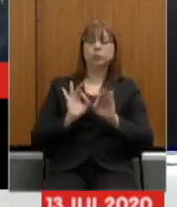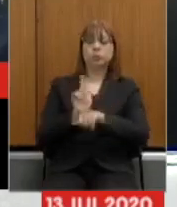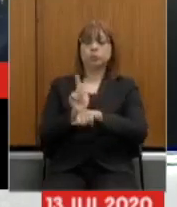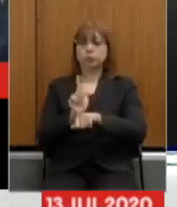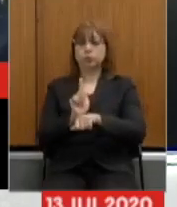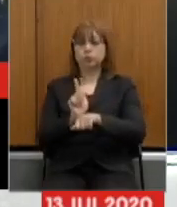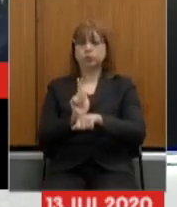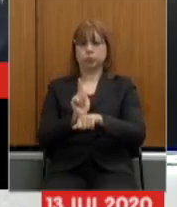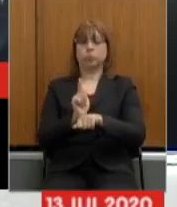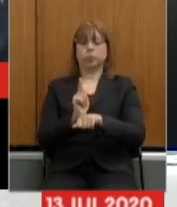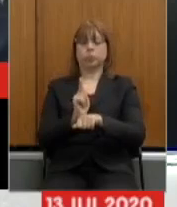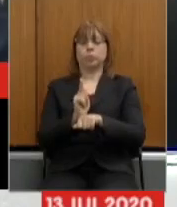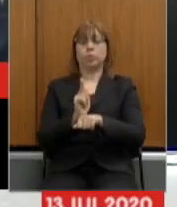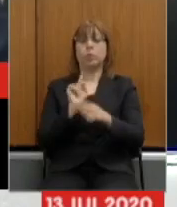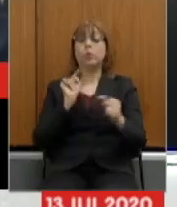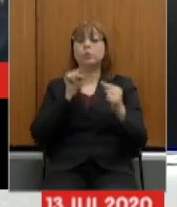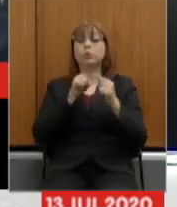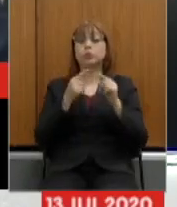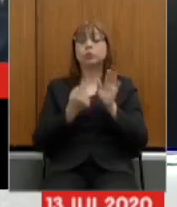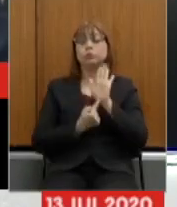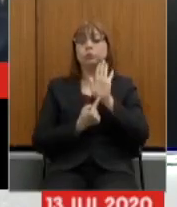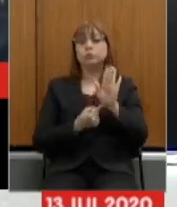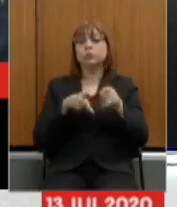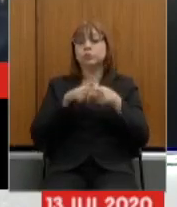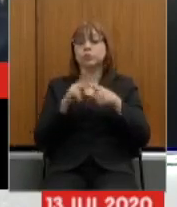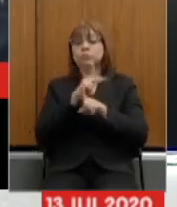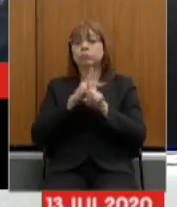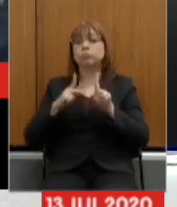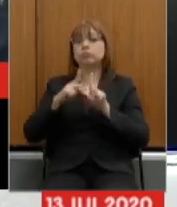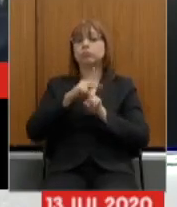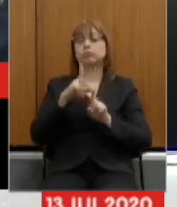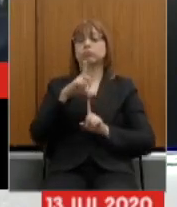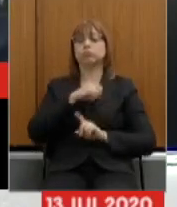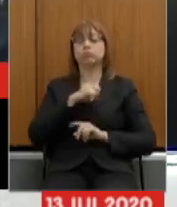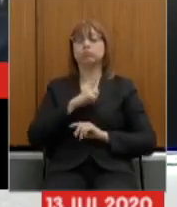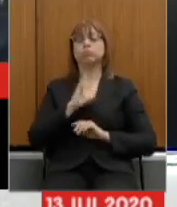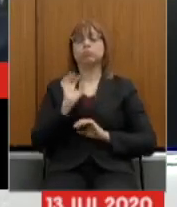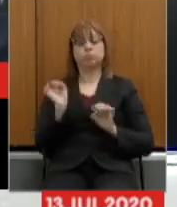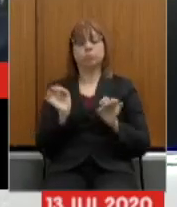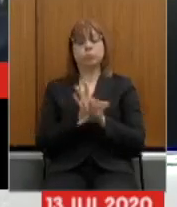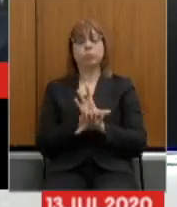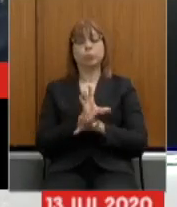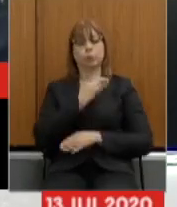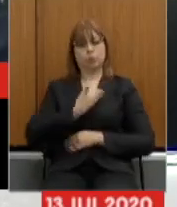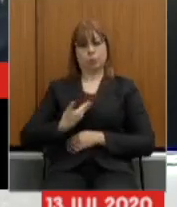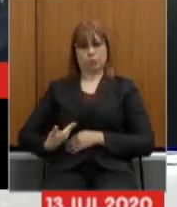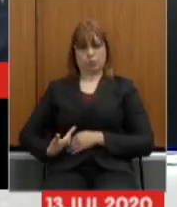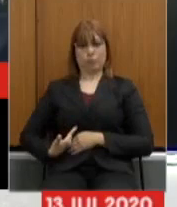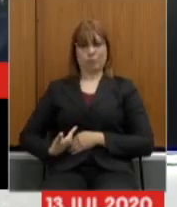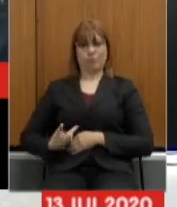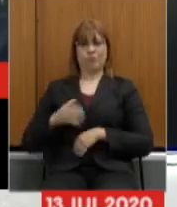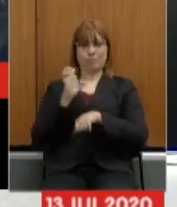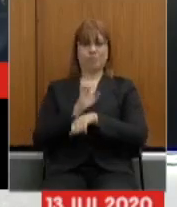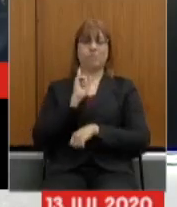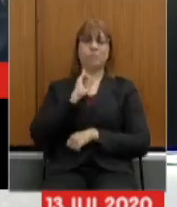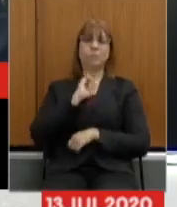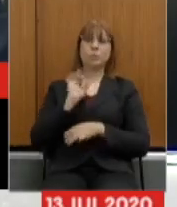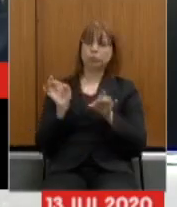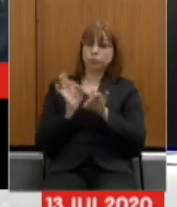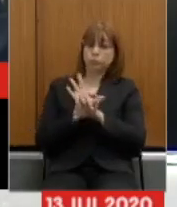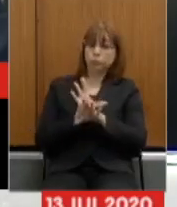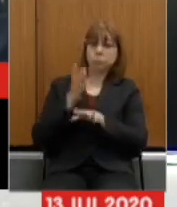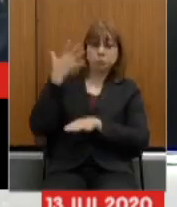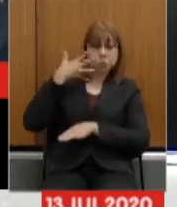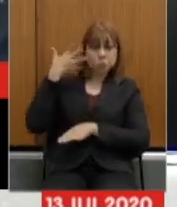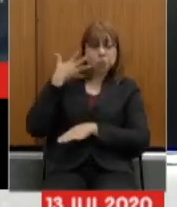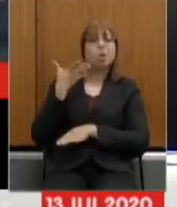apresentar a proposta de reforma previdenciária elaborada pelo Governo do Estado. Após as exposições, ouviremos